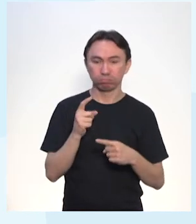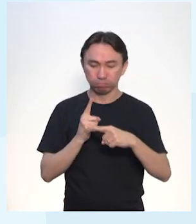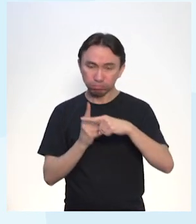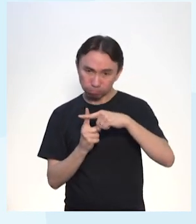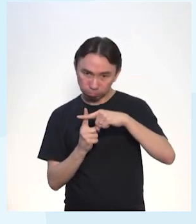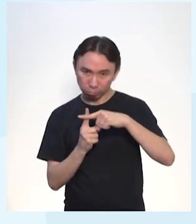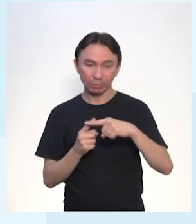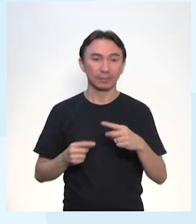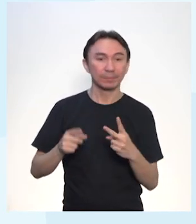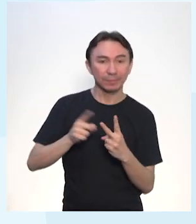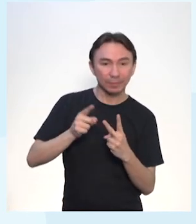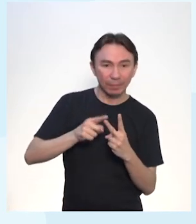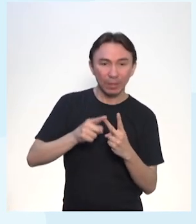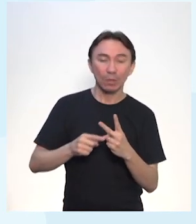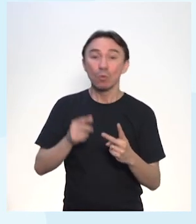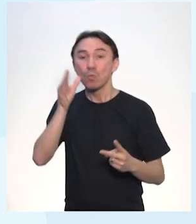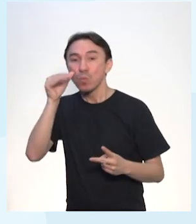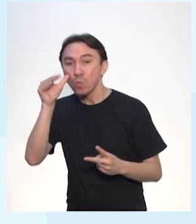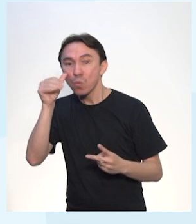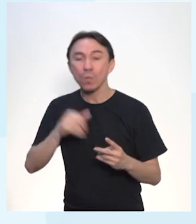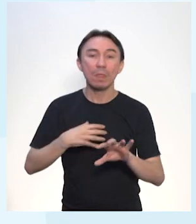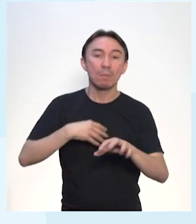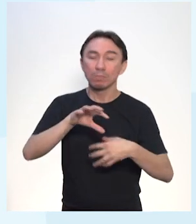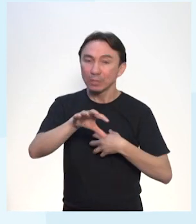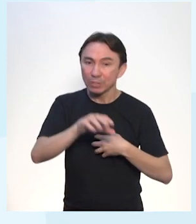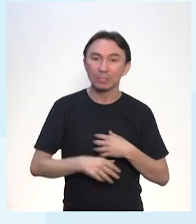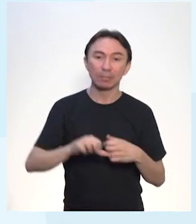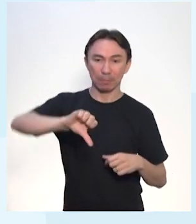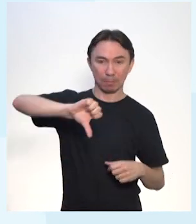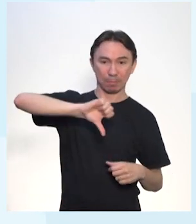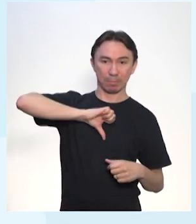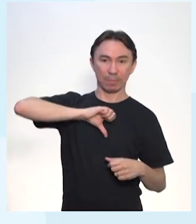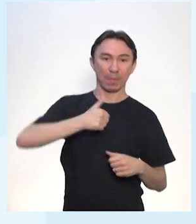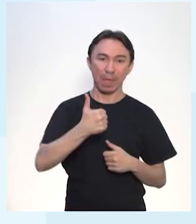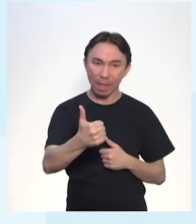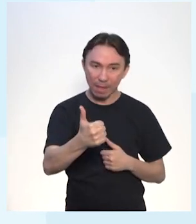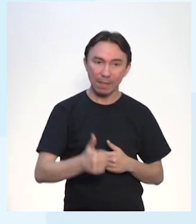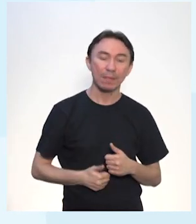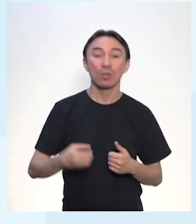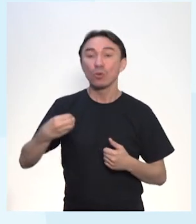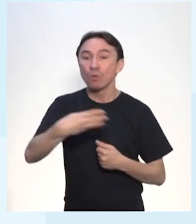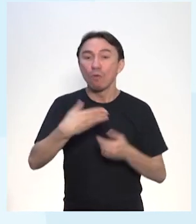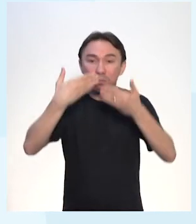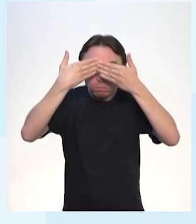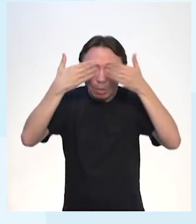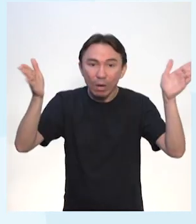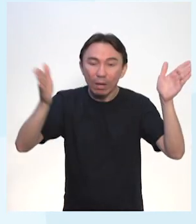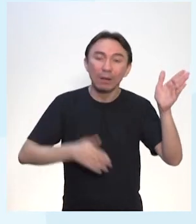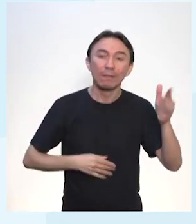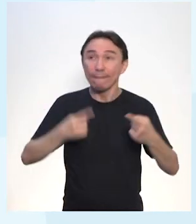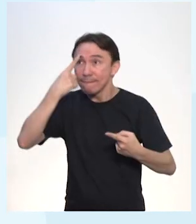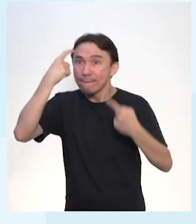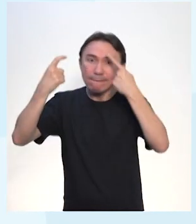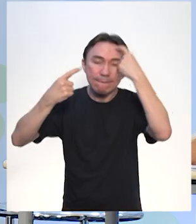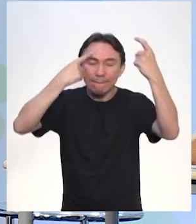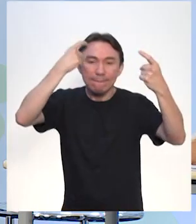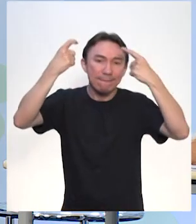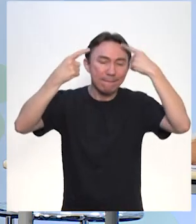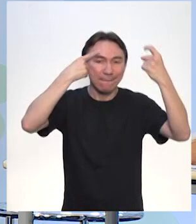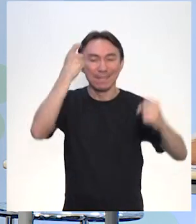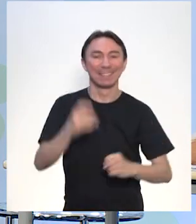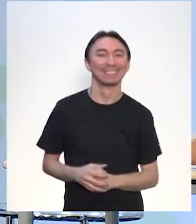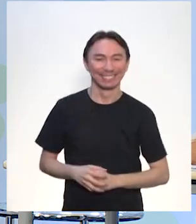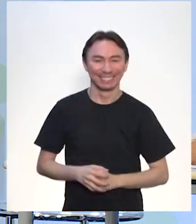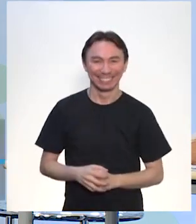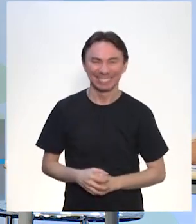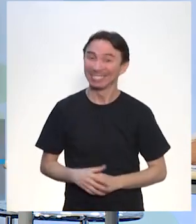empatia, resiliência, abertura ao novo e imaginação criativa. Então, percebam que são várias as competências